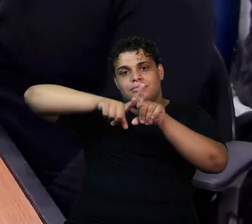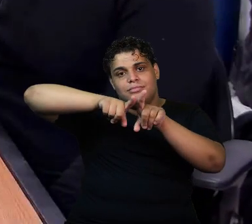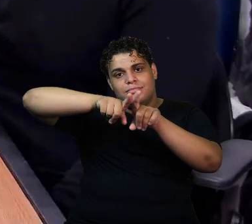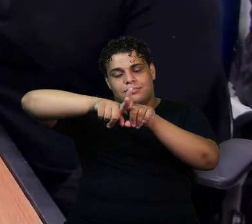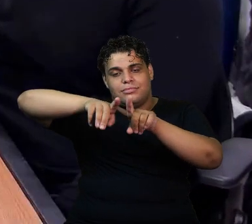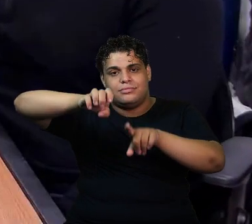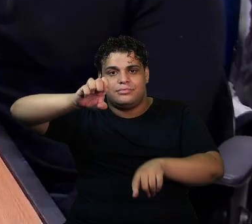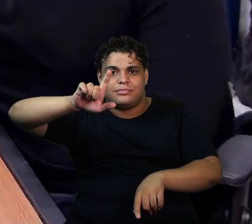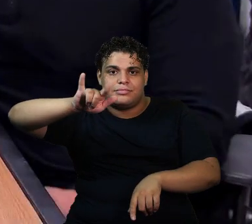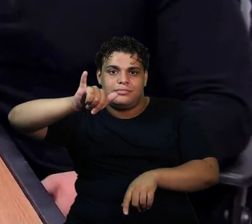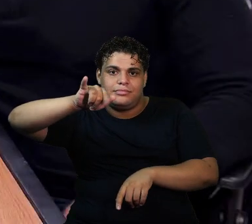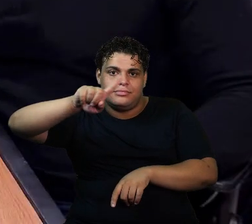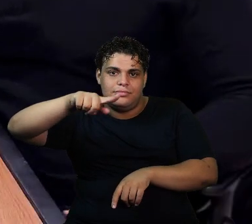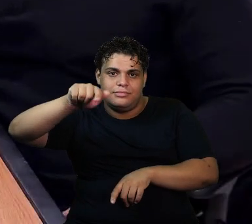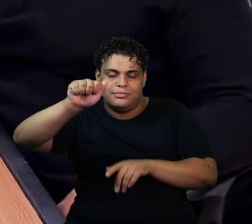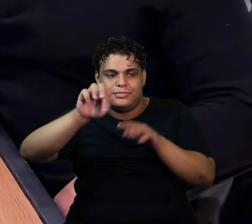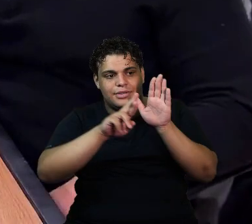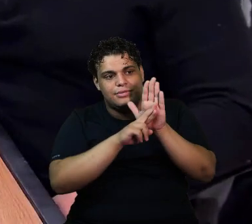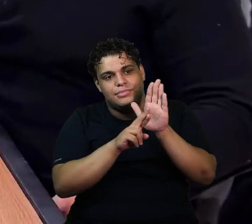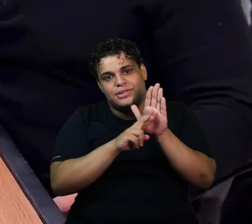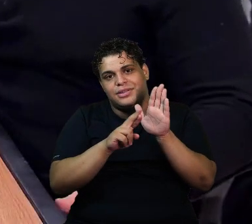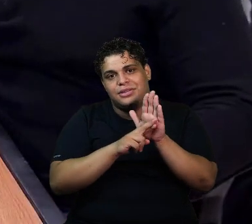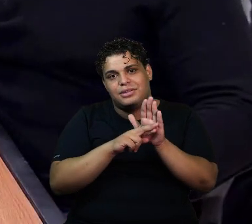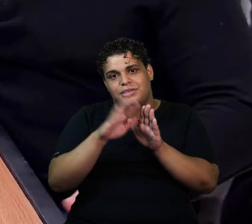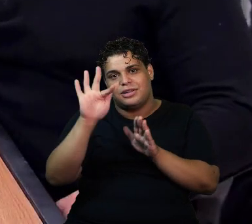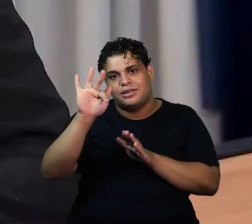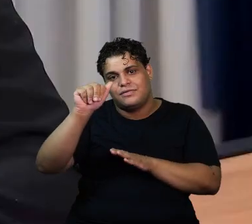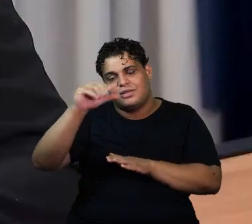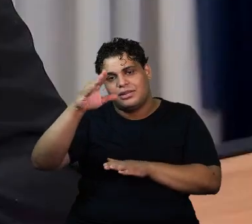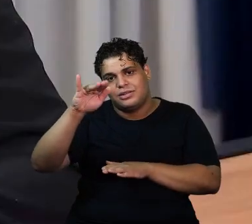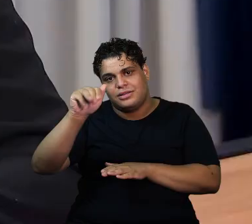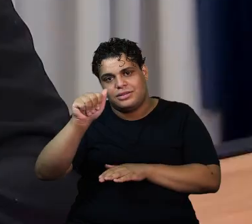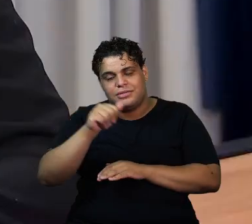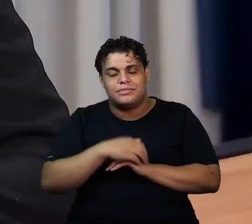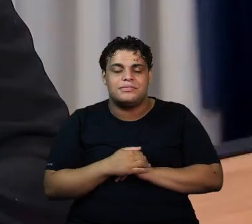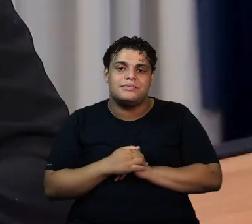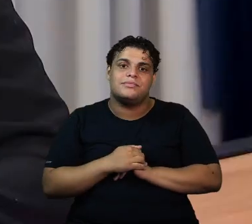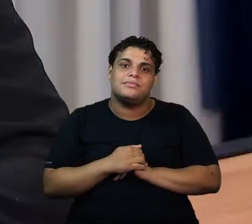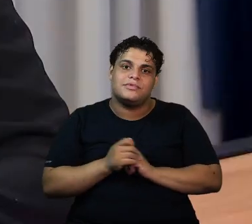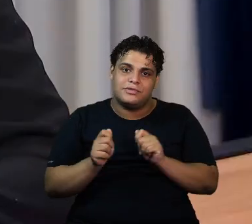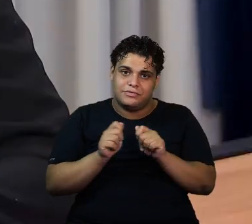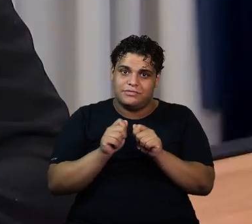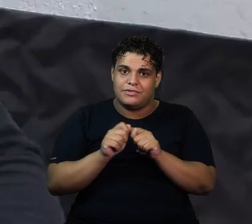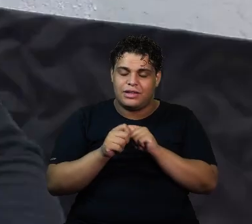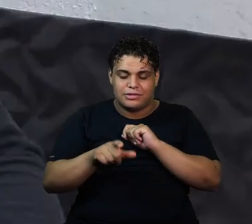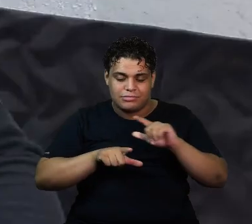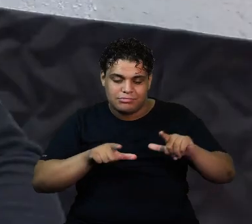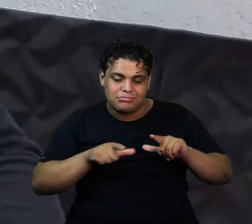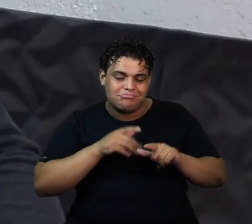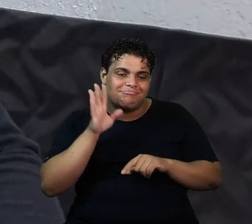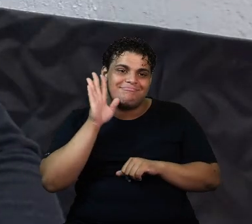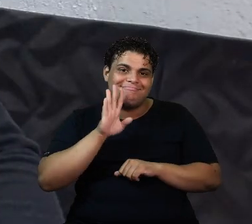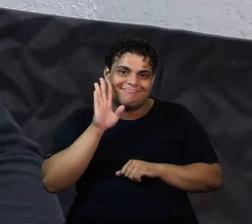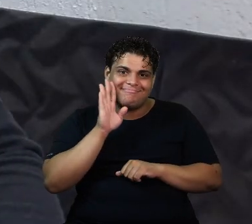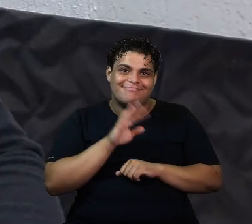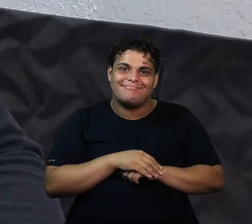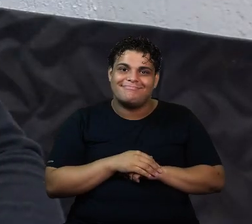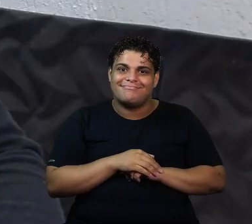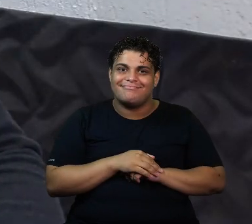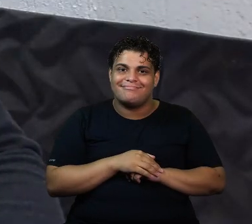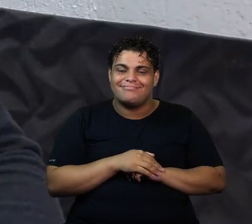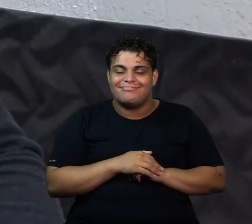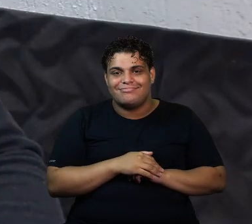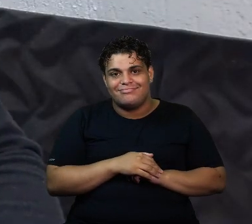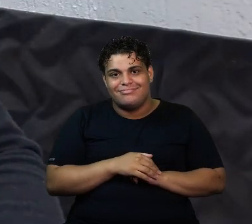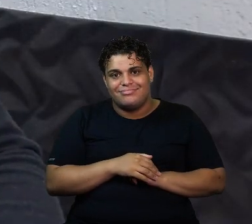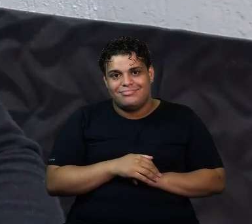aqui representando a FACIA, né, que faz um trabalho muito legal aqui também em Araxá e região há um bom tempo